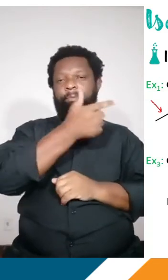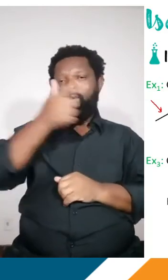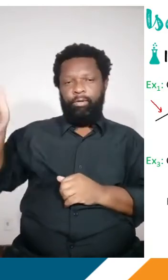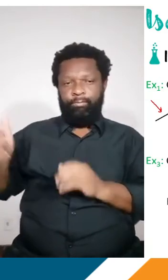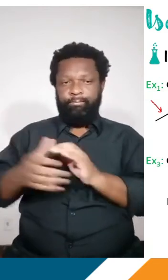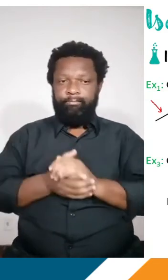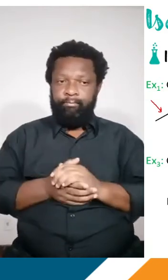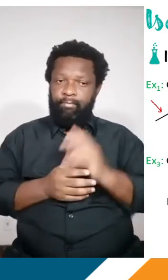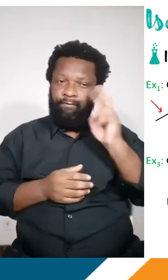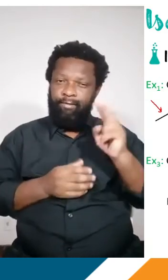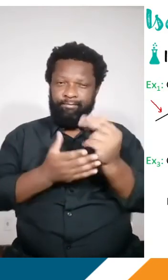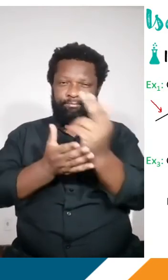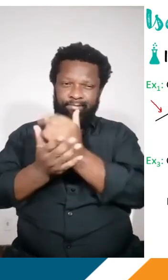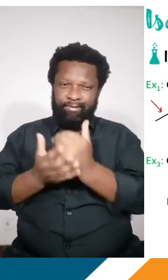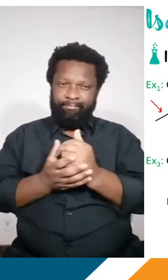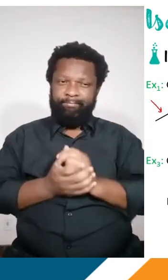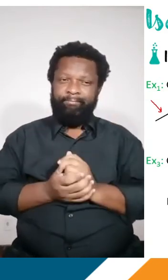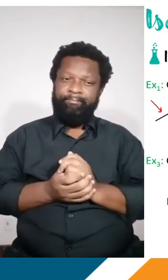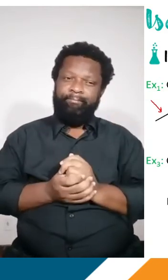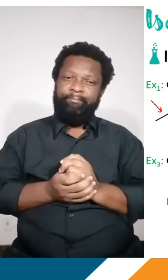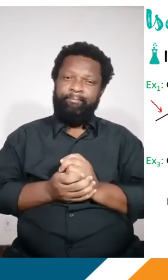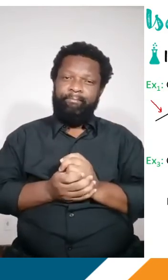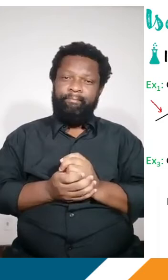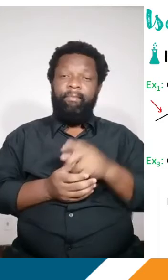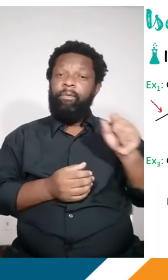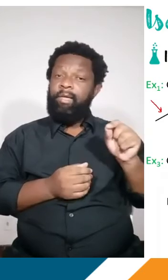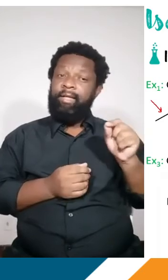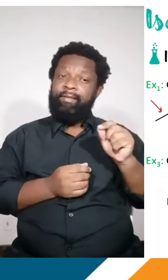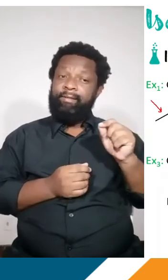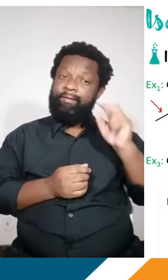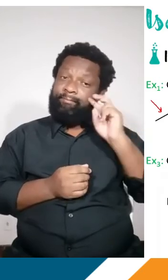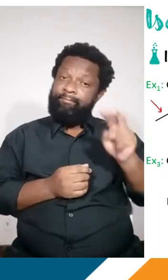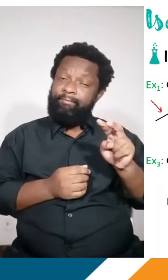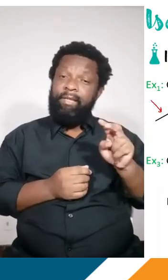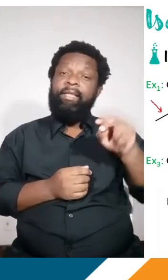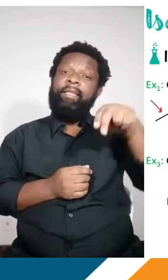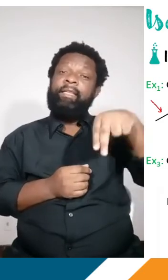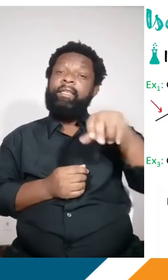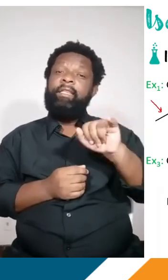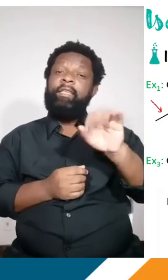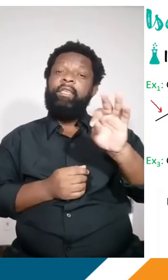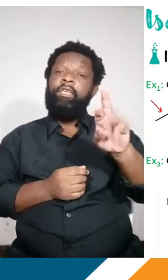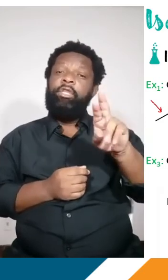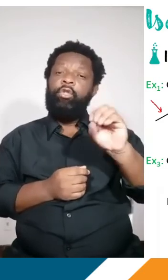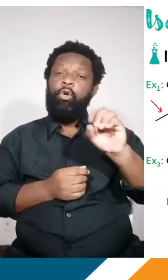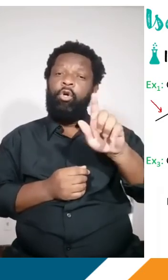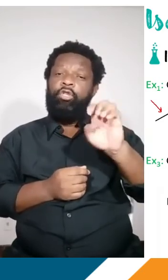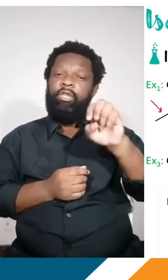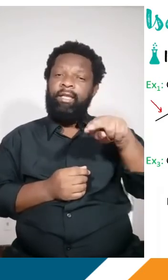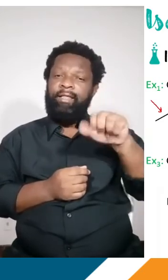C2H7N, tenho duas possibilidades. Eu vejo que essas são funções nitrogenadas, ambas pertencem à